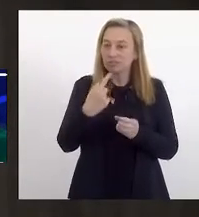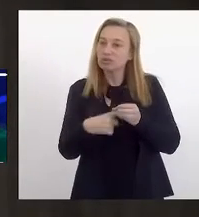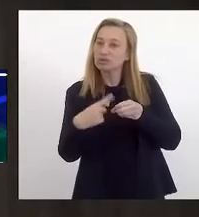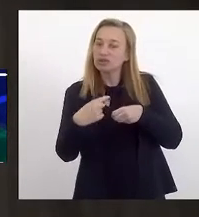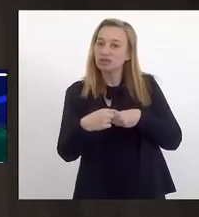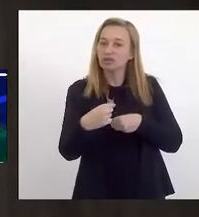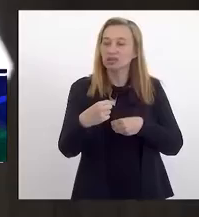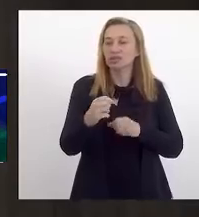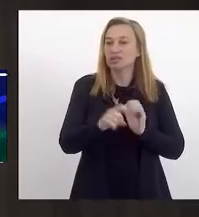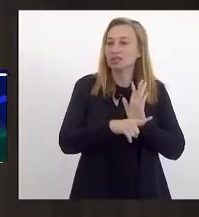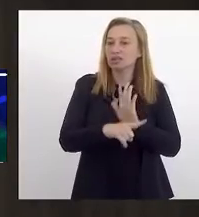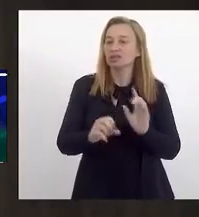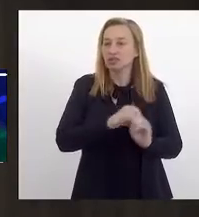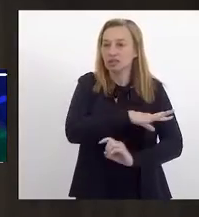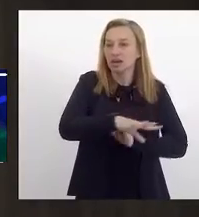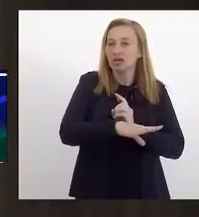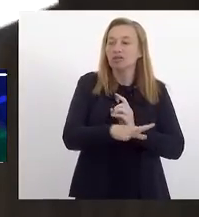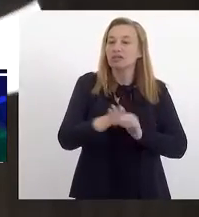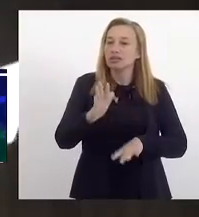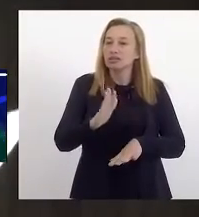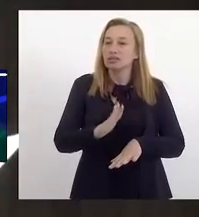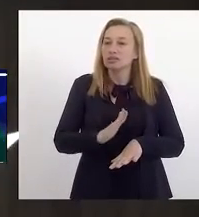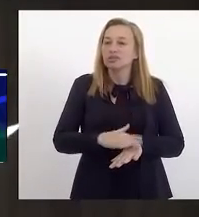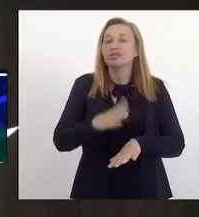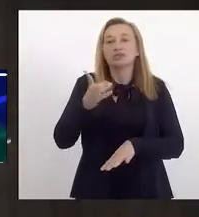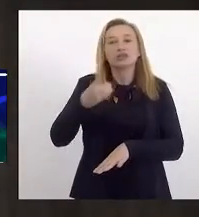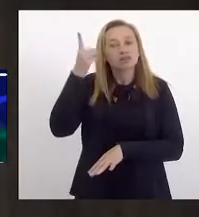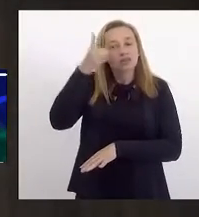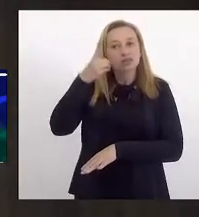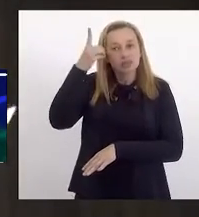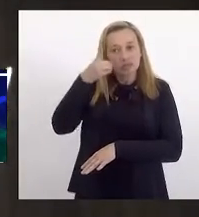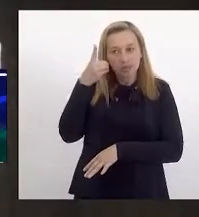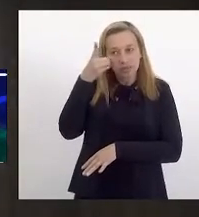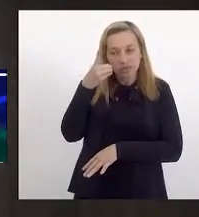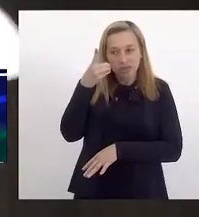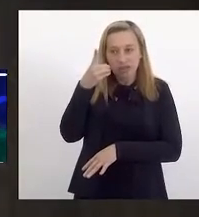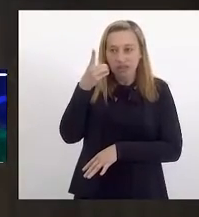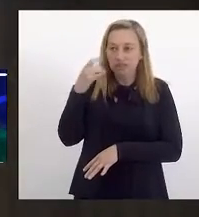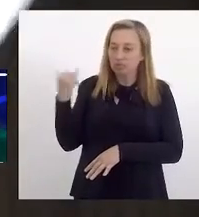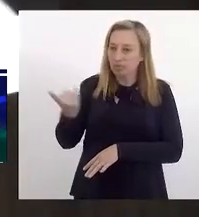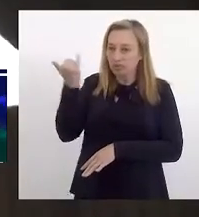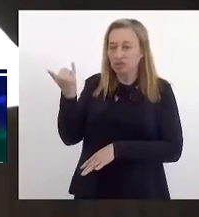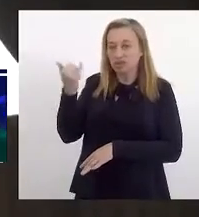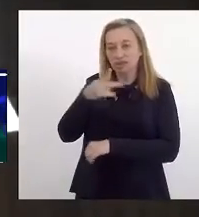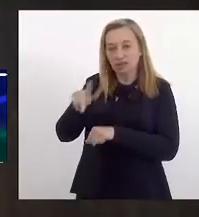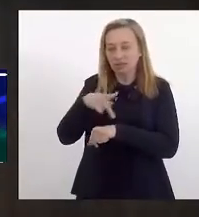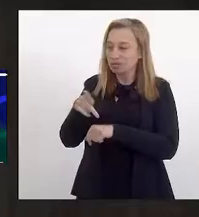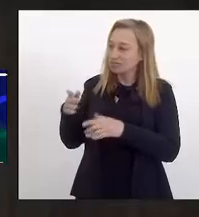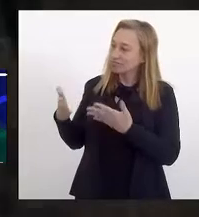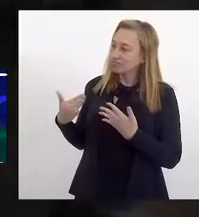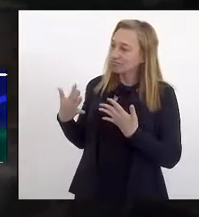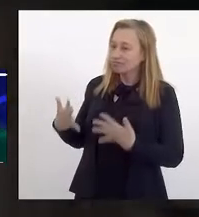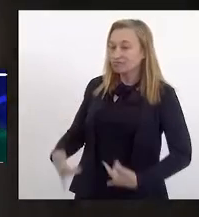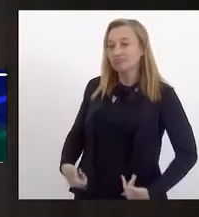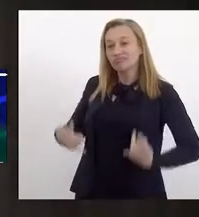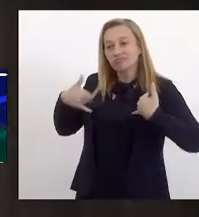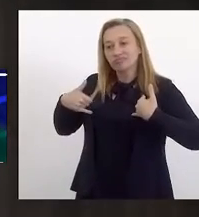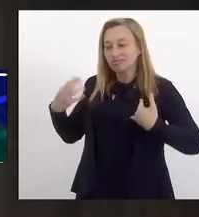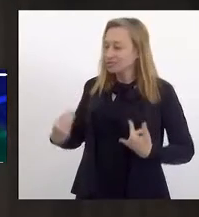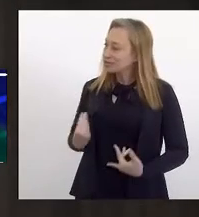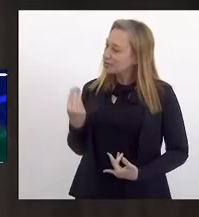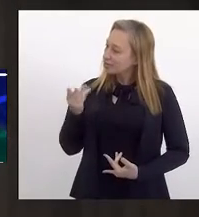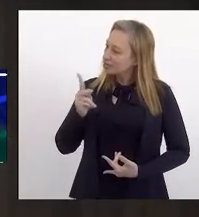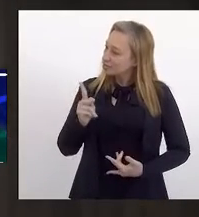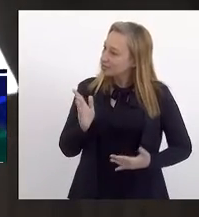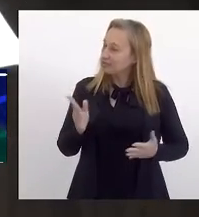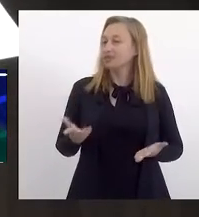Social, uma das maiores parlamentares desse país, muito honra a sua presença nessa casa, deputada